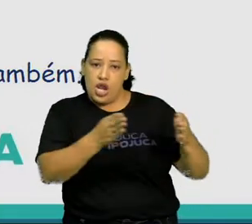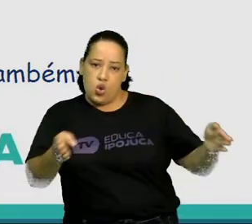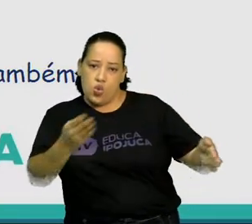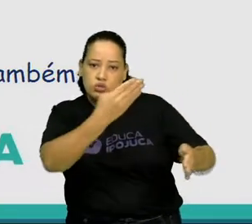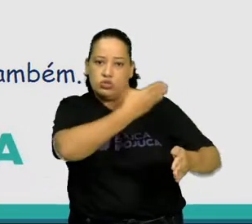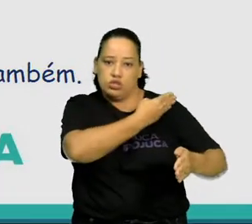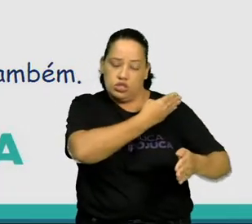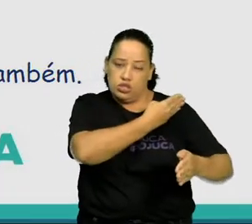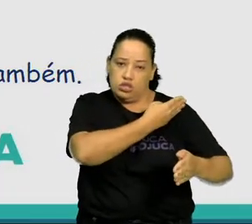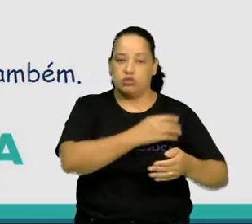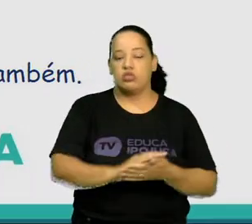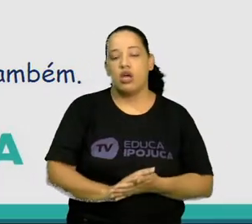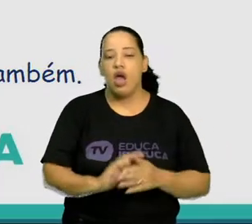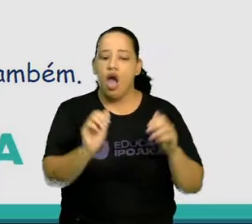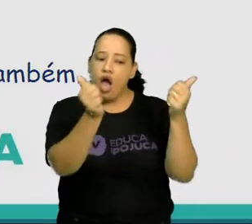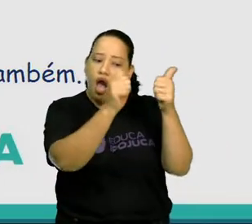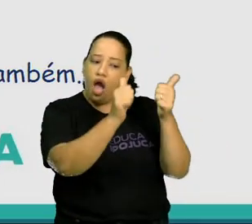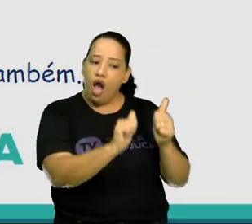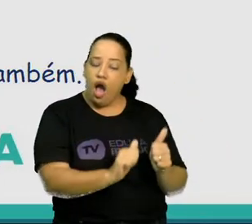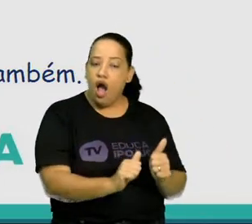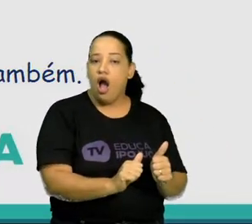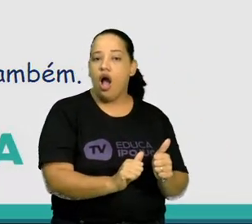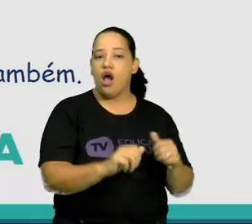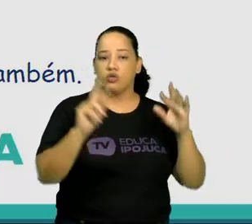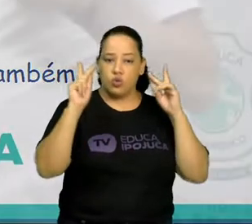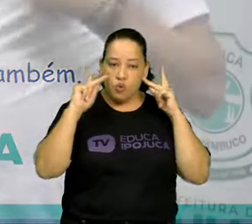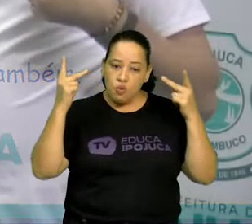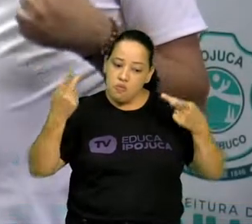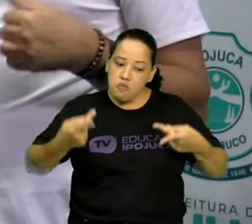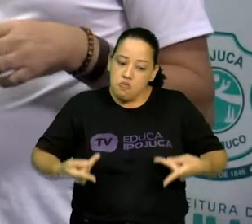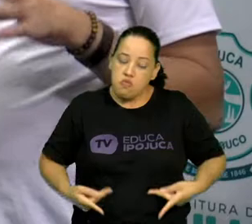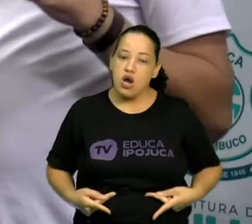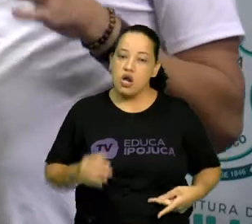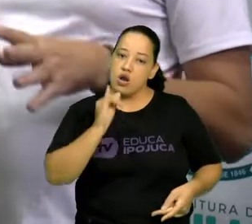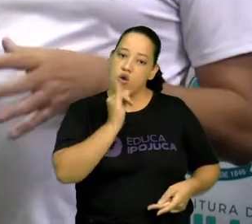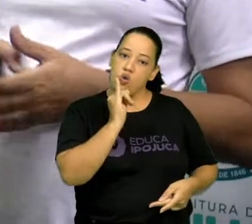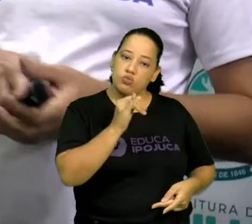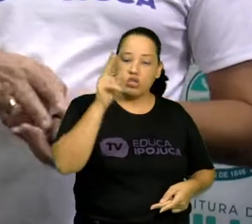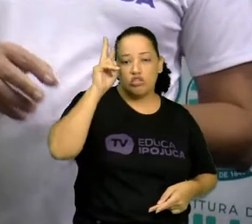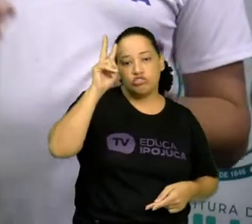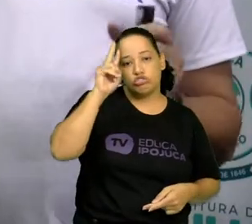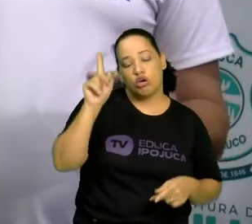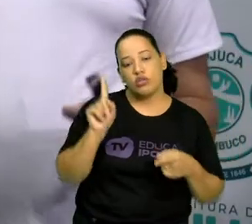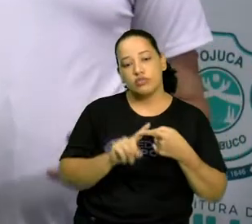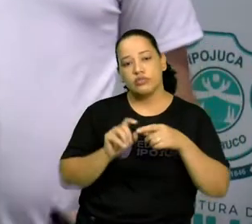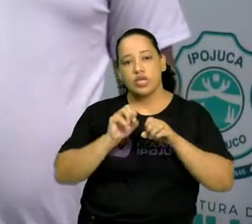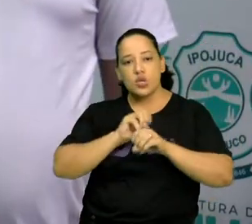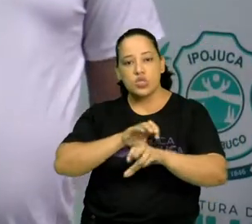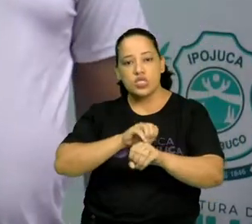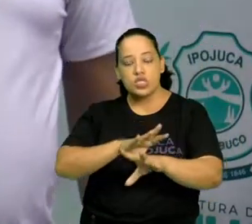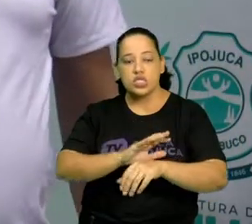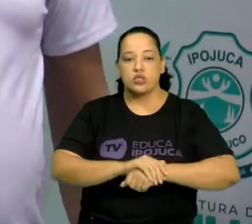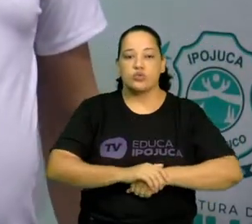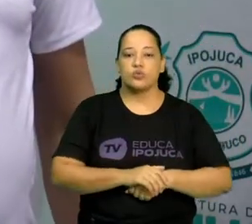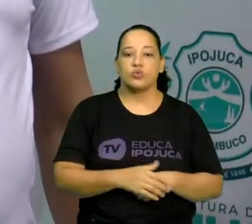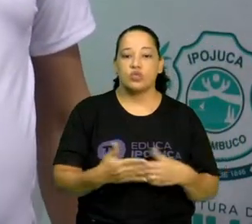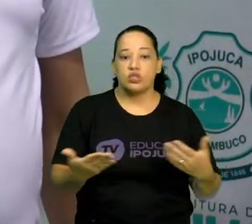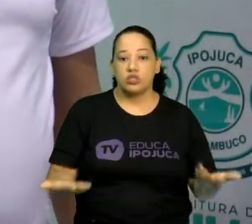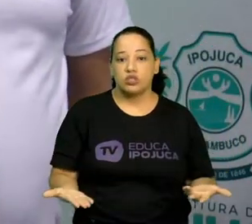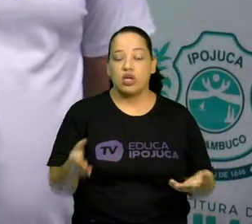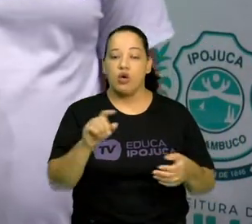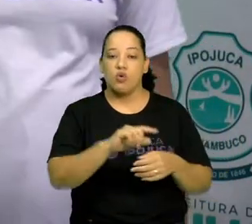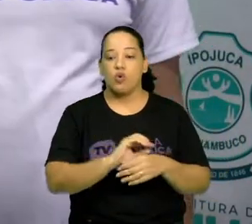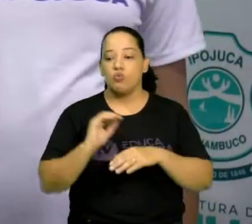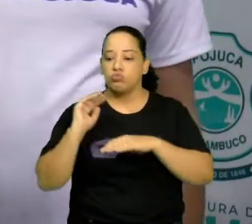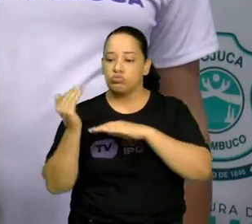humana e através dele contamos histórias e ensinamos também. Ou seja, o teatro no Ocidente, ele